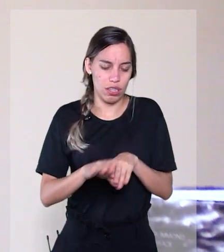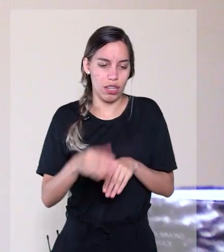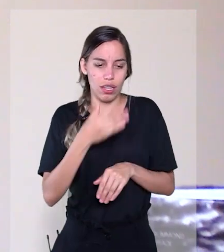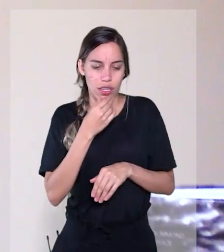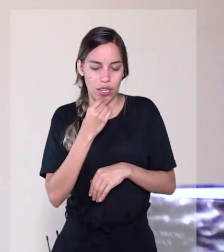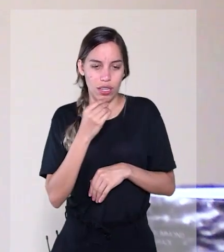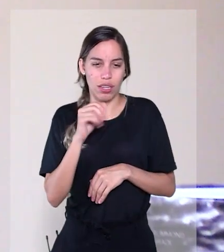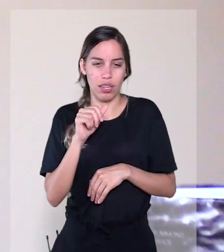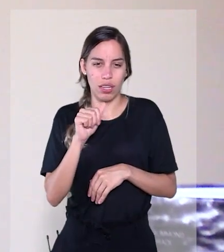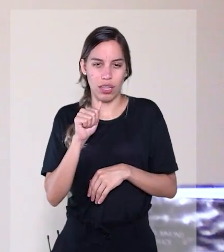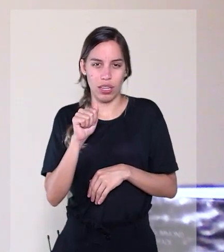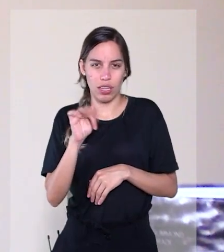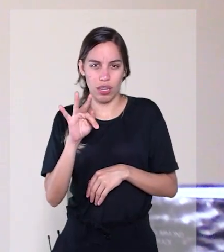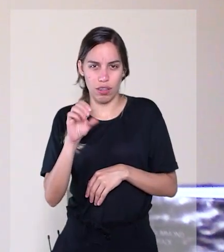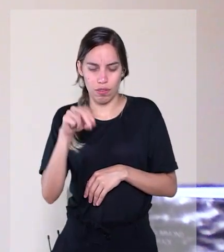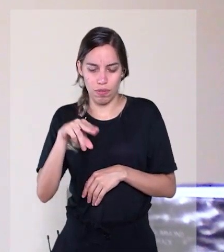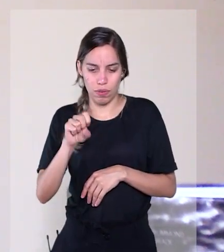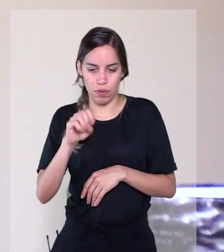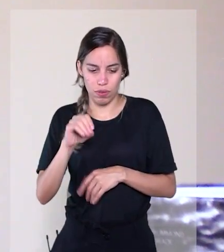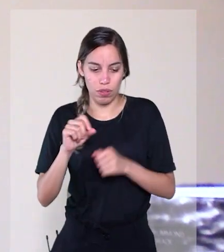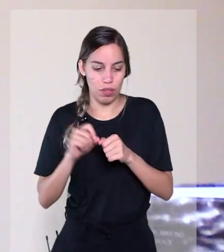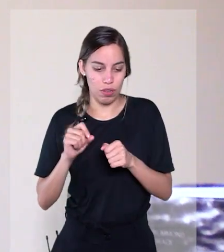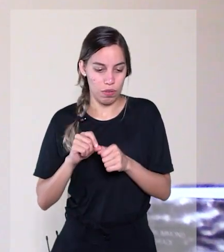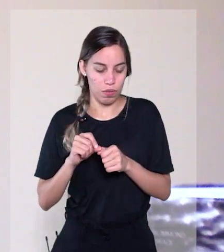acho que é neto do Afonso de Guimarães também, fez